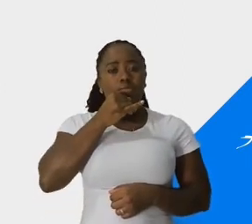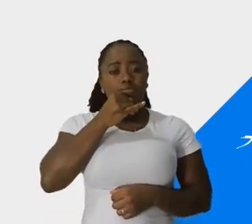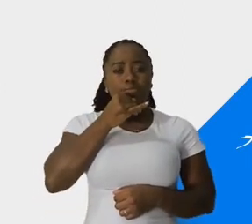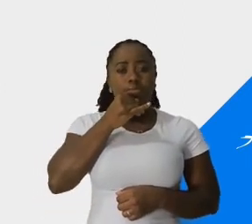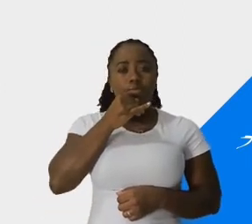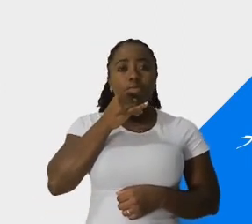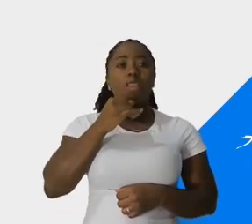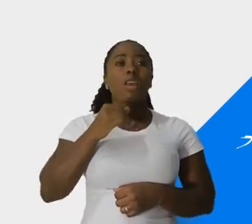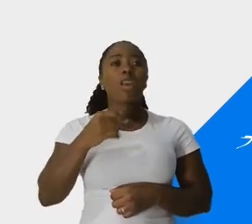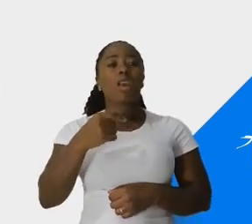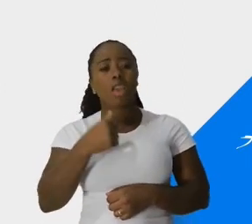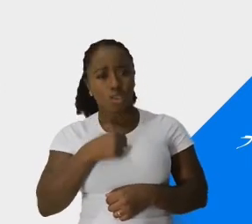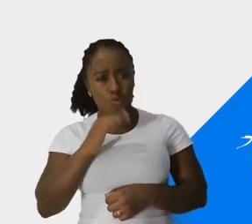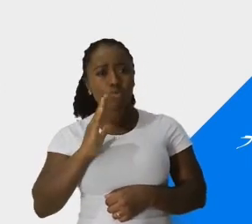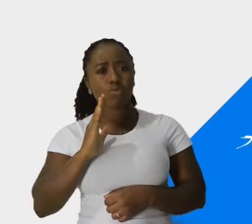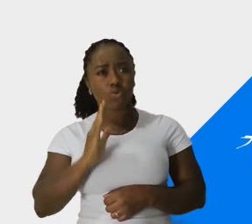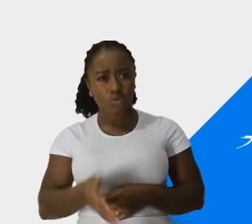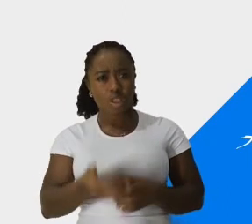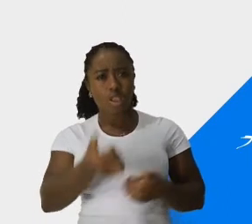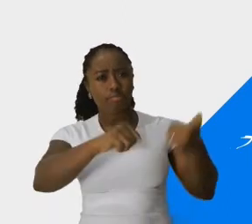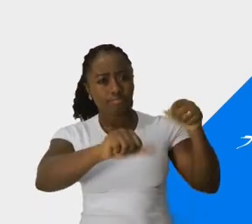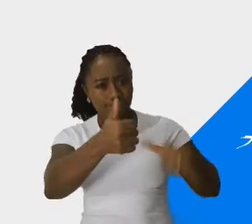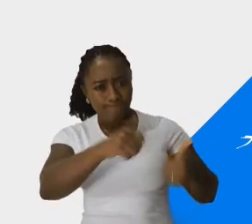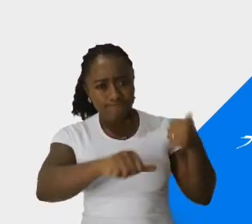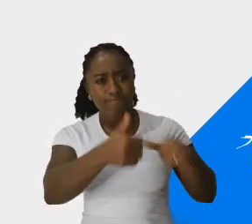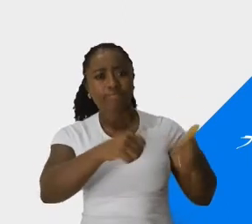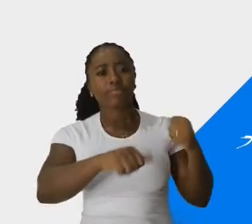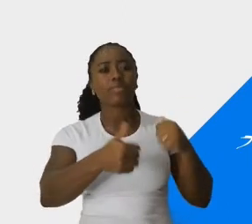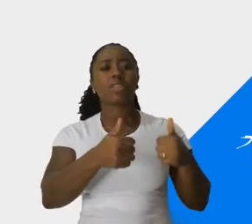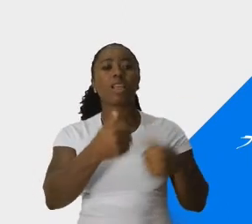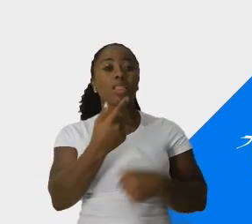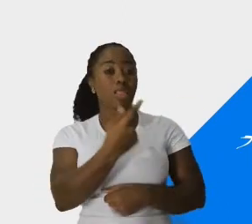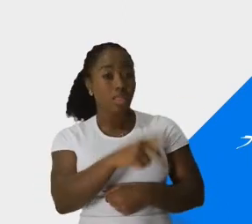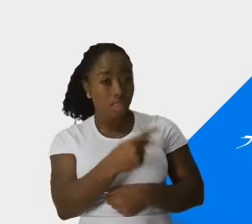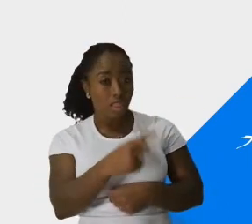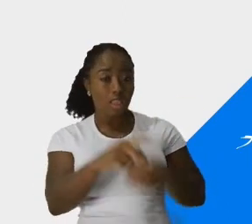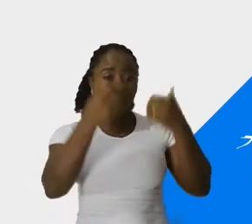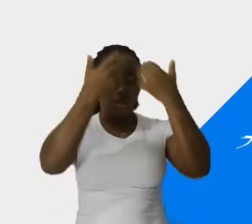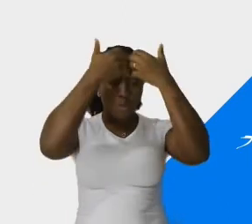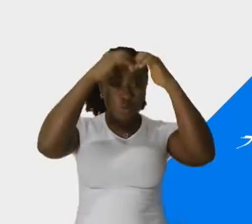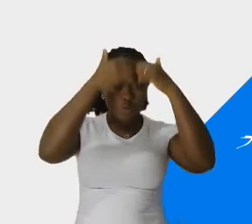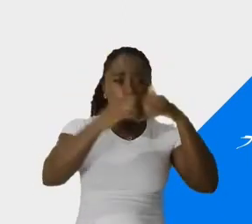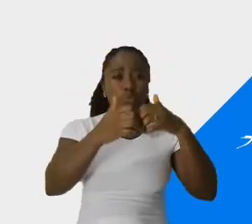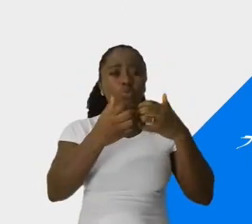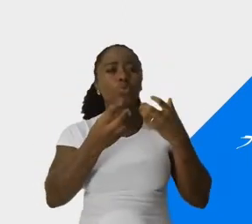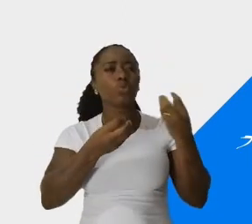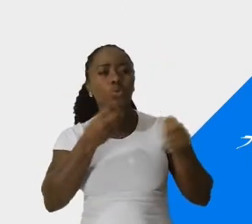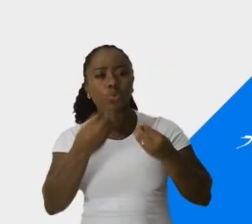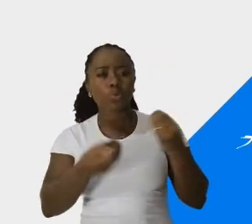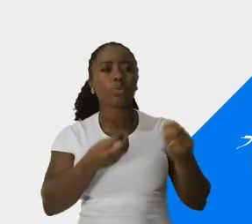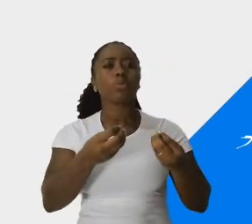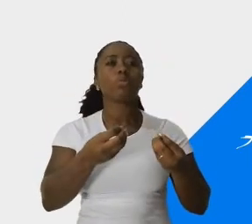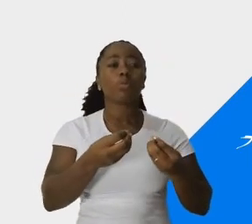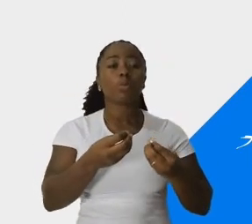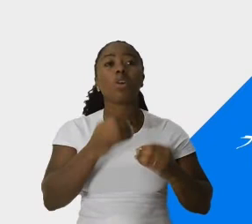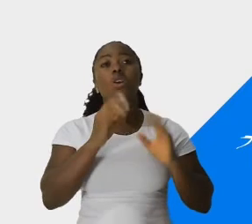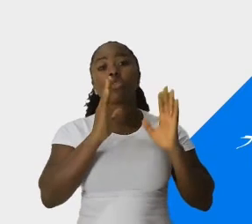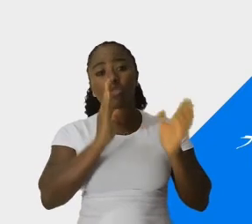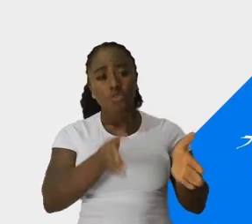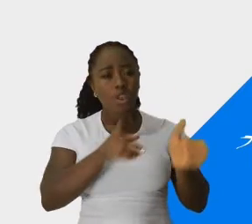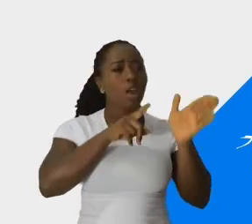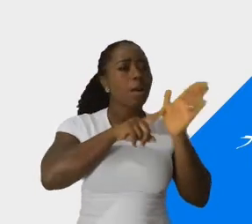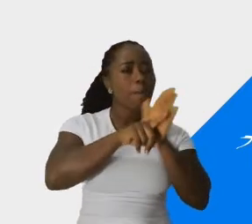lesão que ele teve, o quadro que ele teve, o resultado que ele teve comigo. Se ele fizer a cirurgia